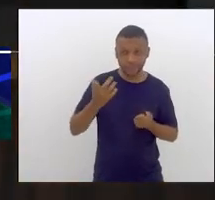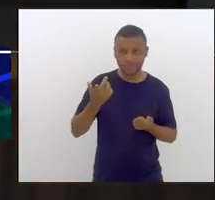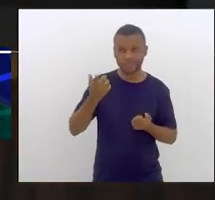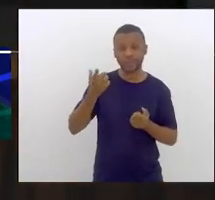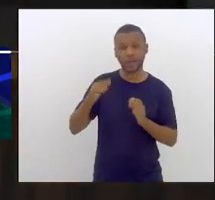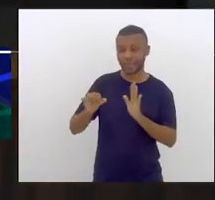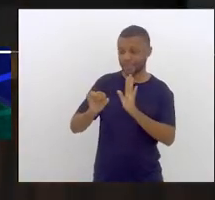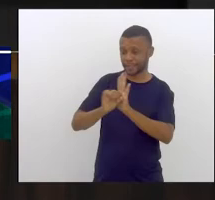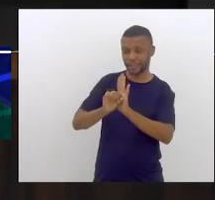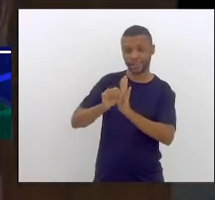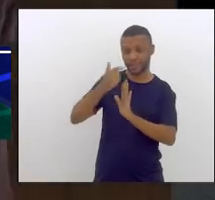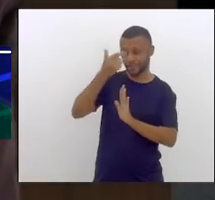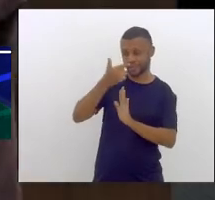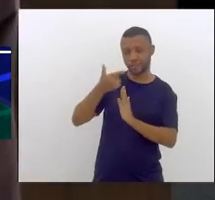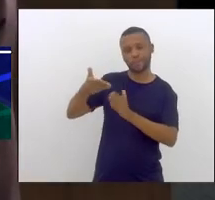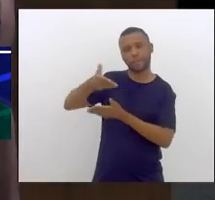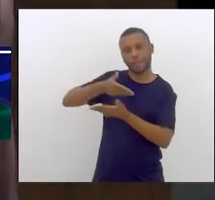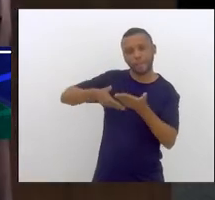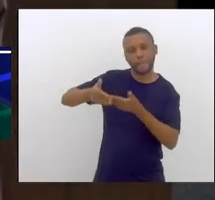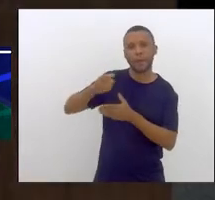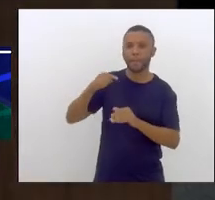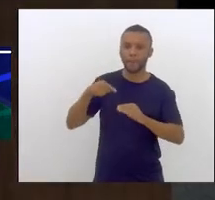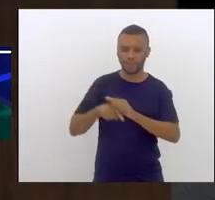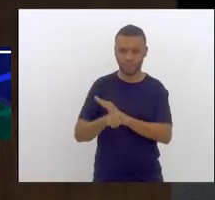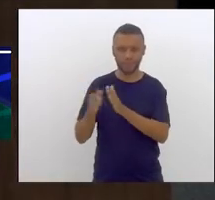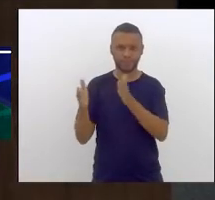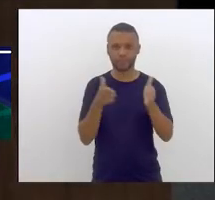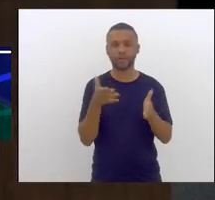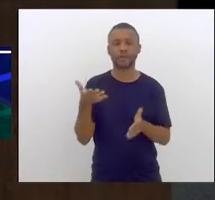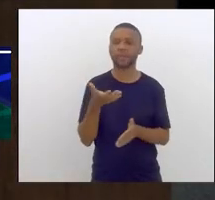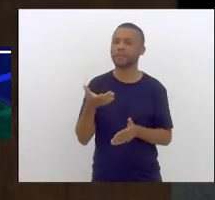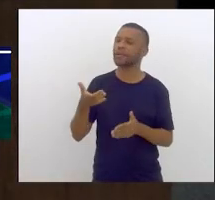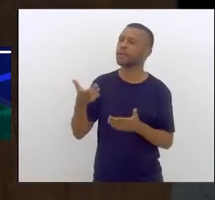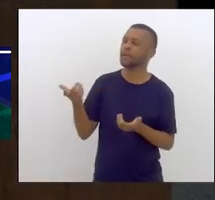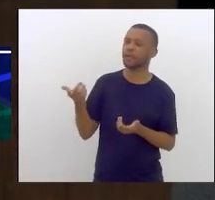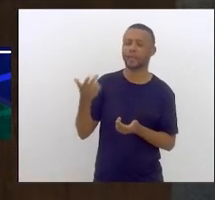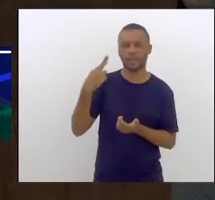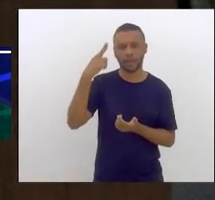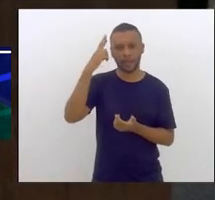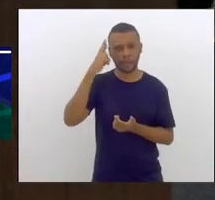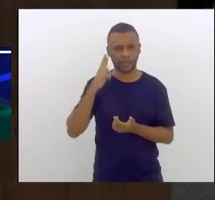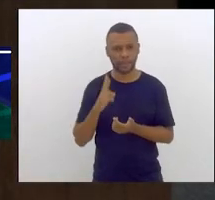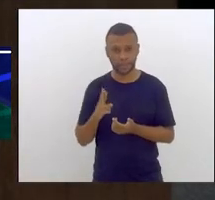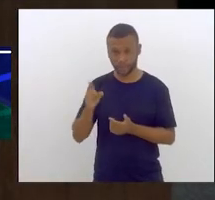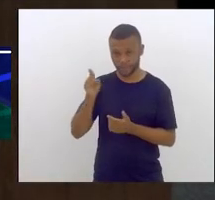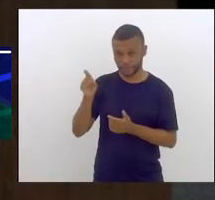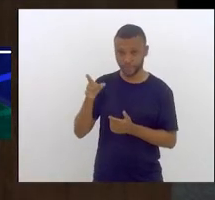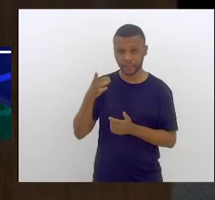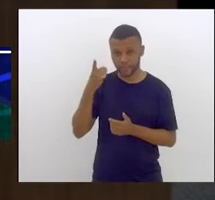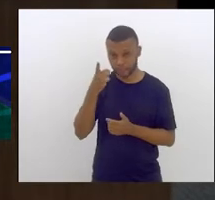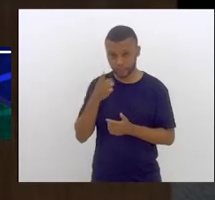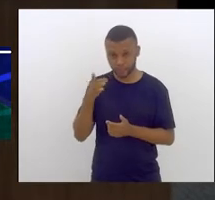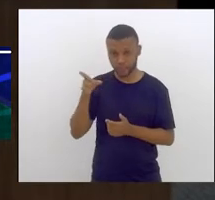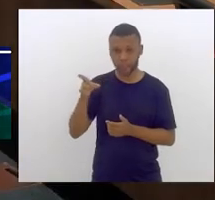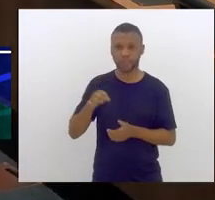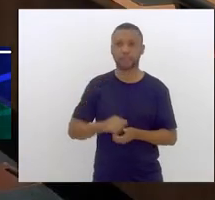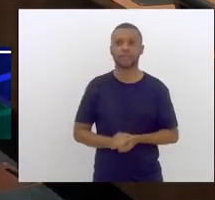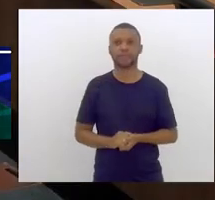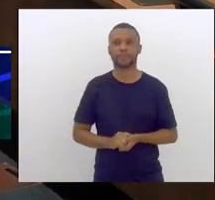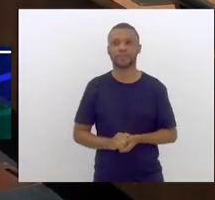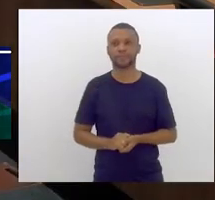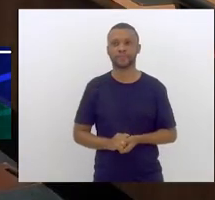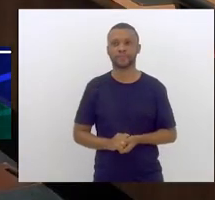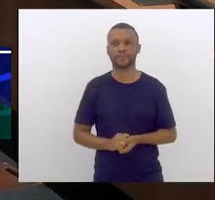é profunda. Eu queria... Cadê a deputada Renata? Está aqui. Deputada Renata. Renata